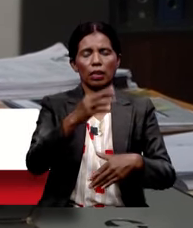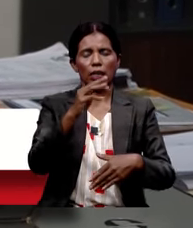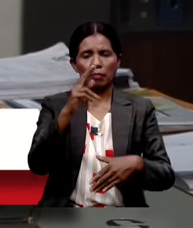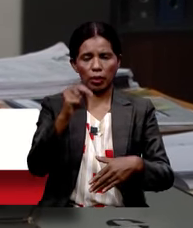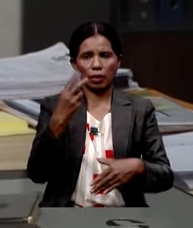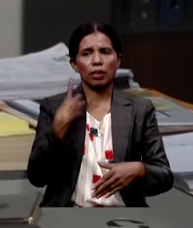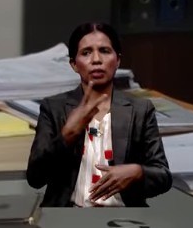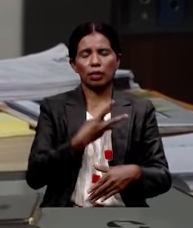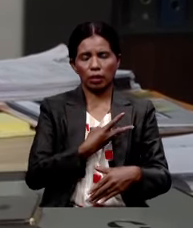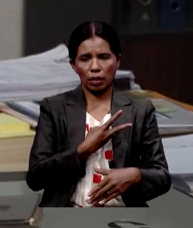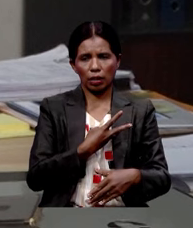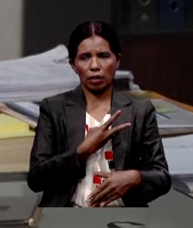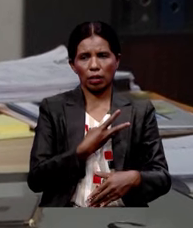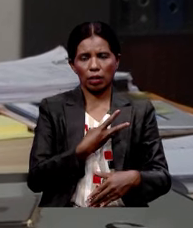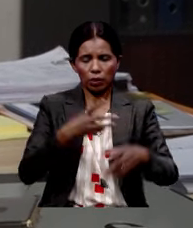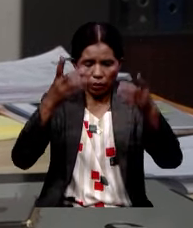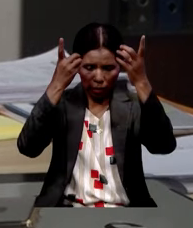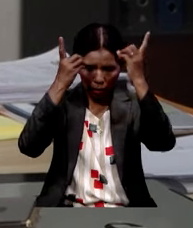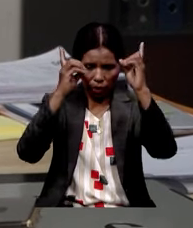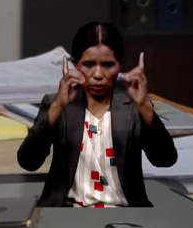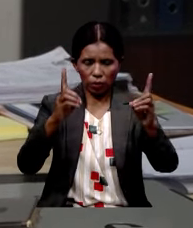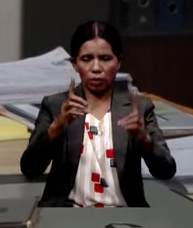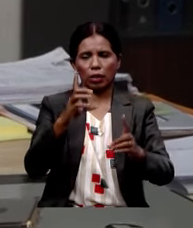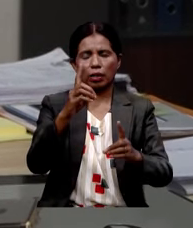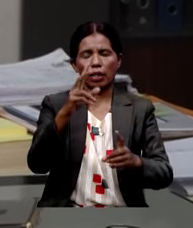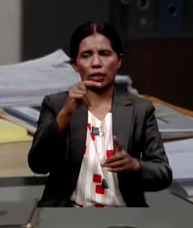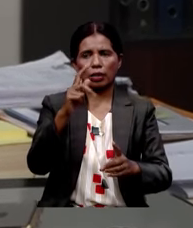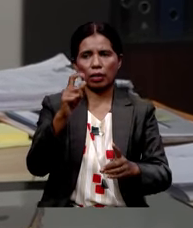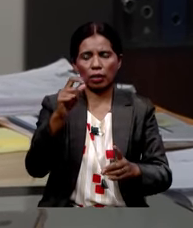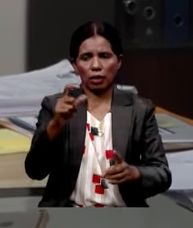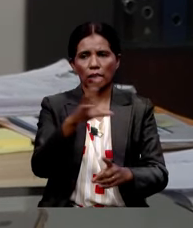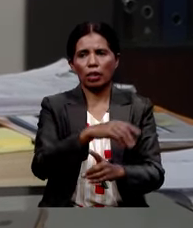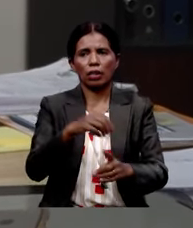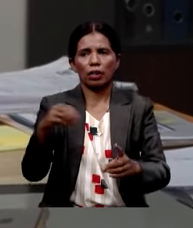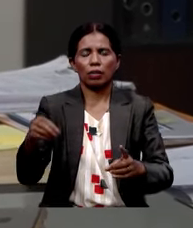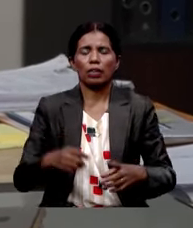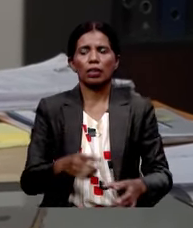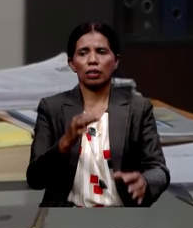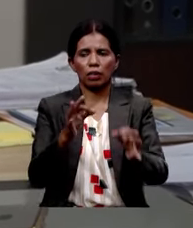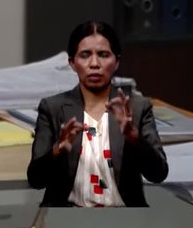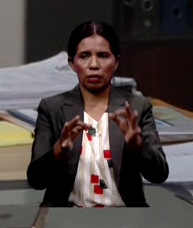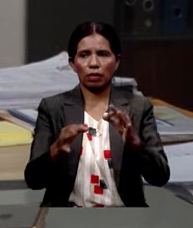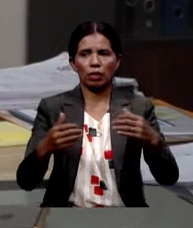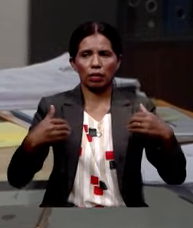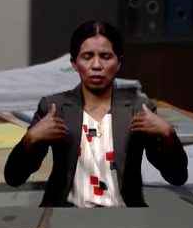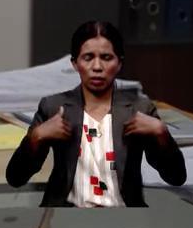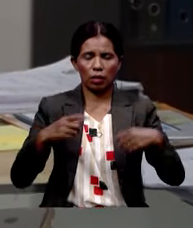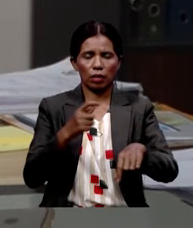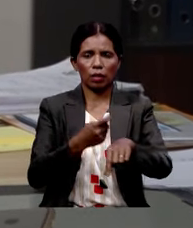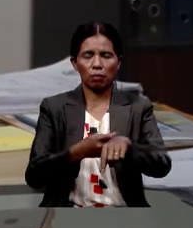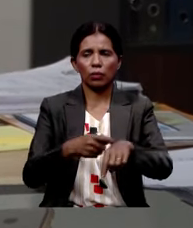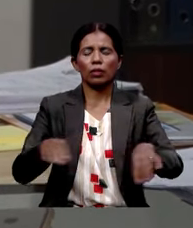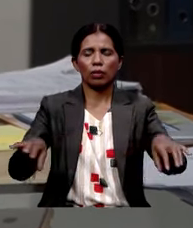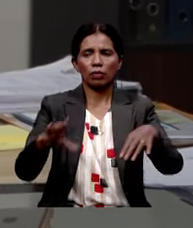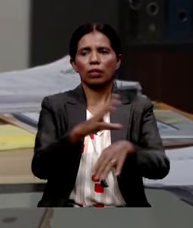está decidido por dentro de cada engrafamento, mas mostra quando ia hora serviço,